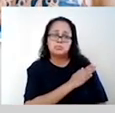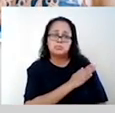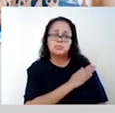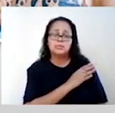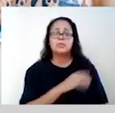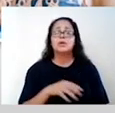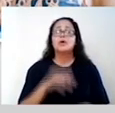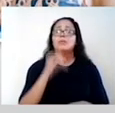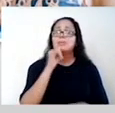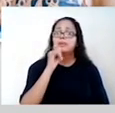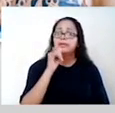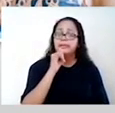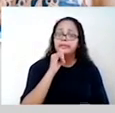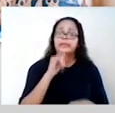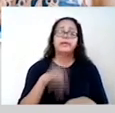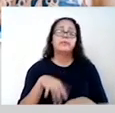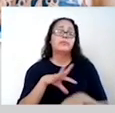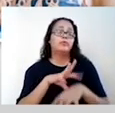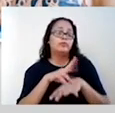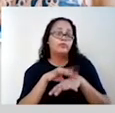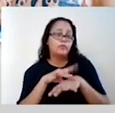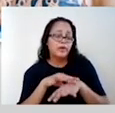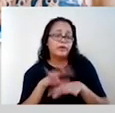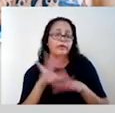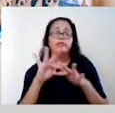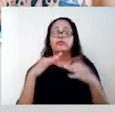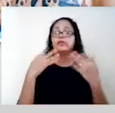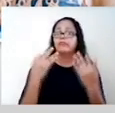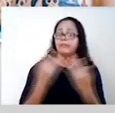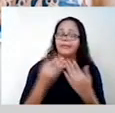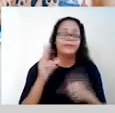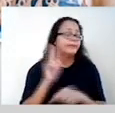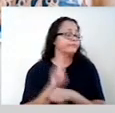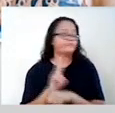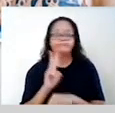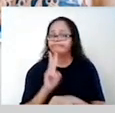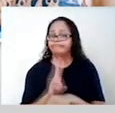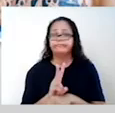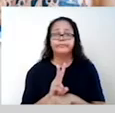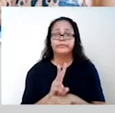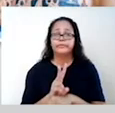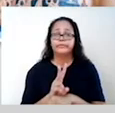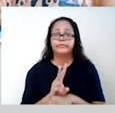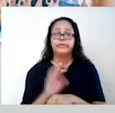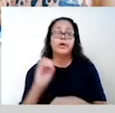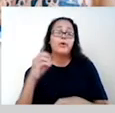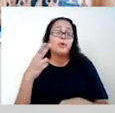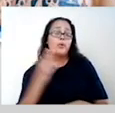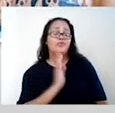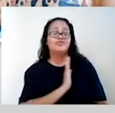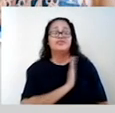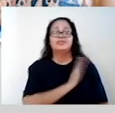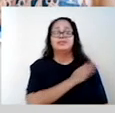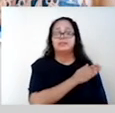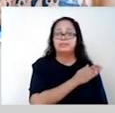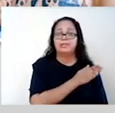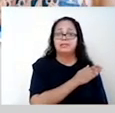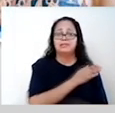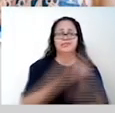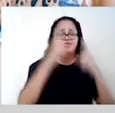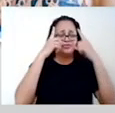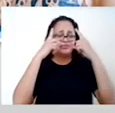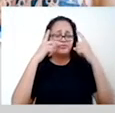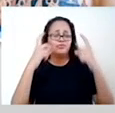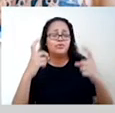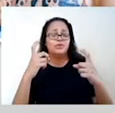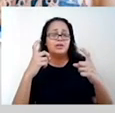idosos doentes que a família não cuida, né, que é negligente, né, ou de discriminação, que não trata bem, de